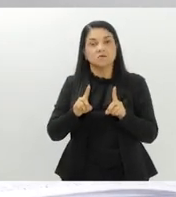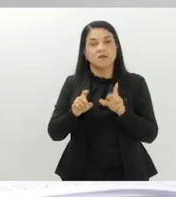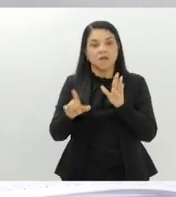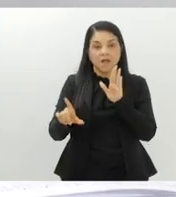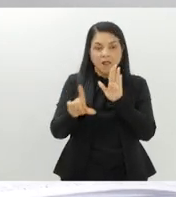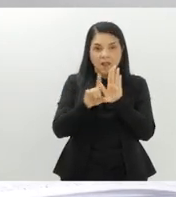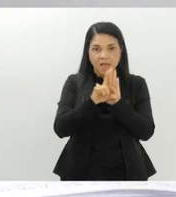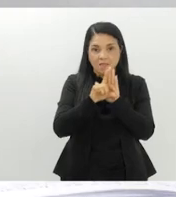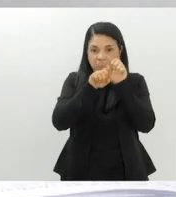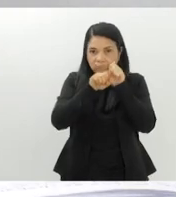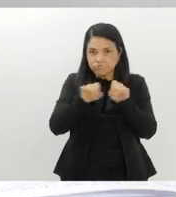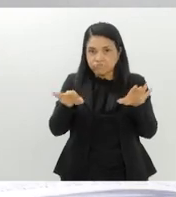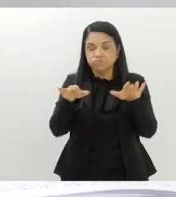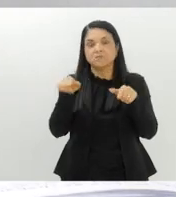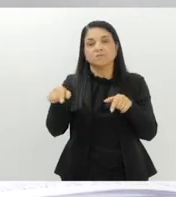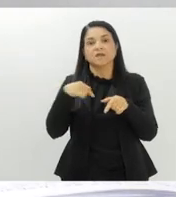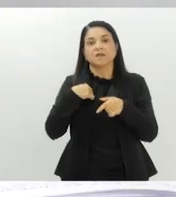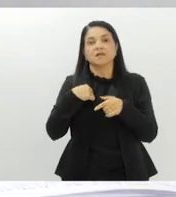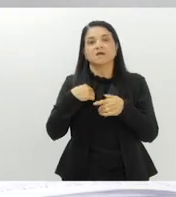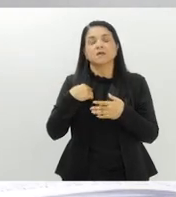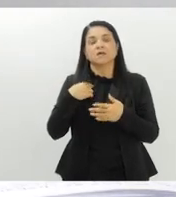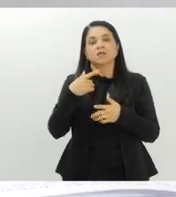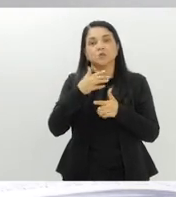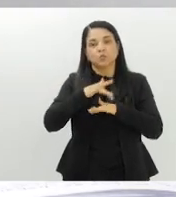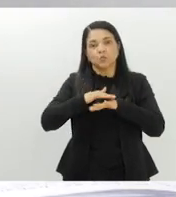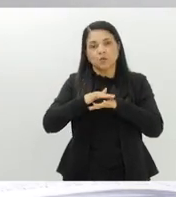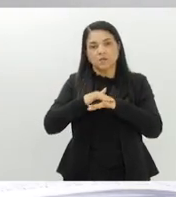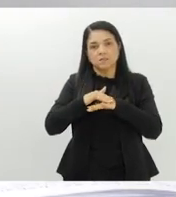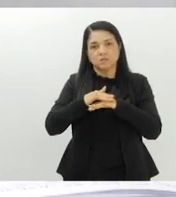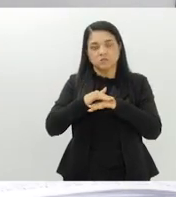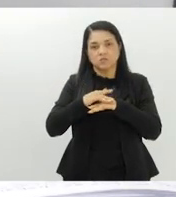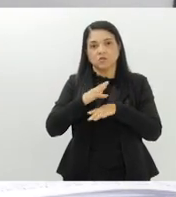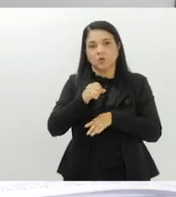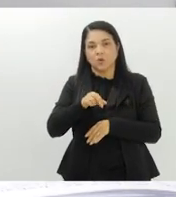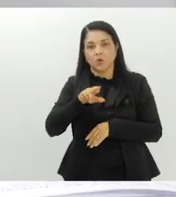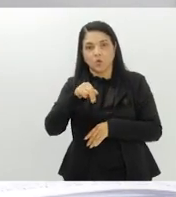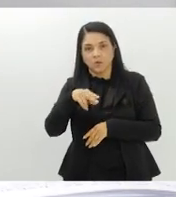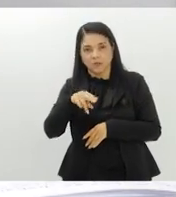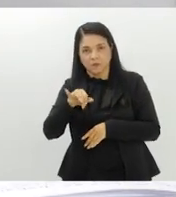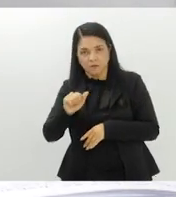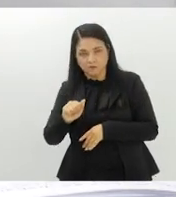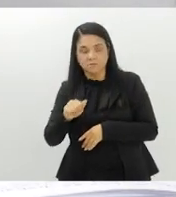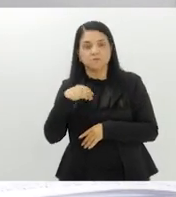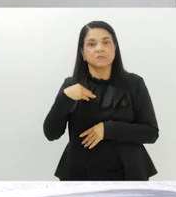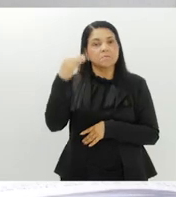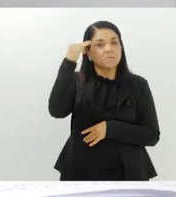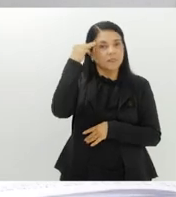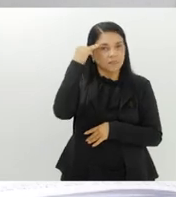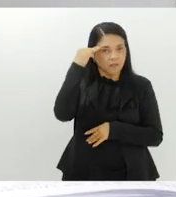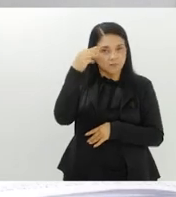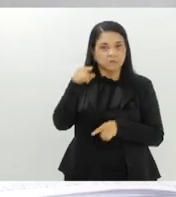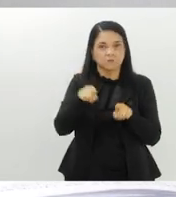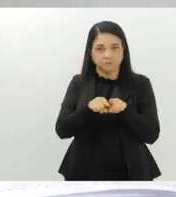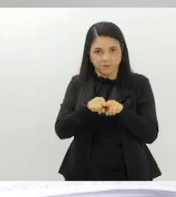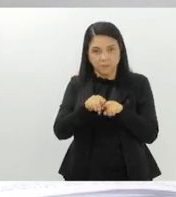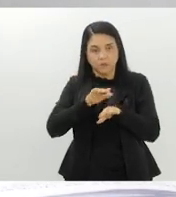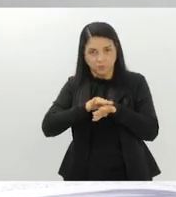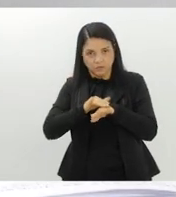doença crônica e saúde mental, fiz uma segunda lei. As minhas leis estaduais, então, isso aí se refere ao